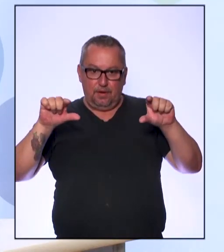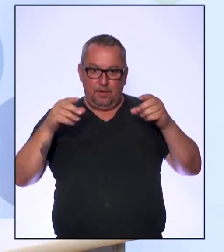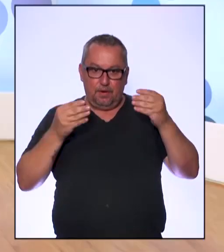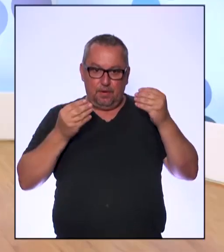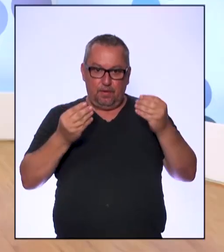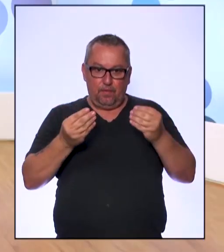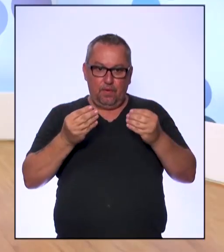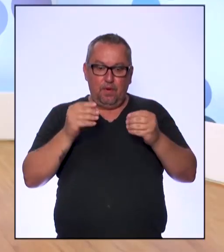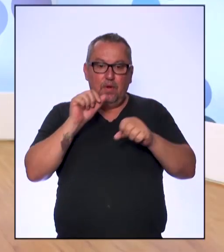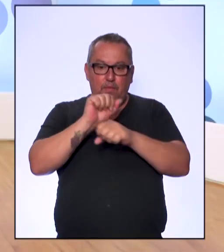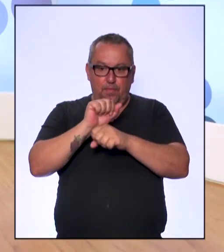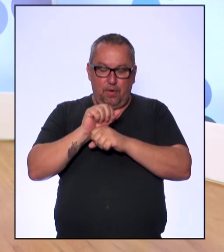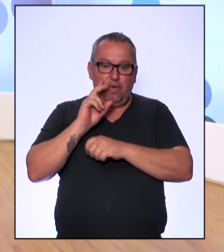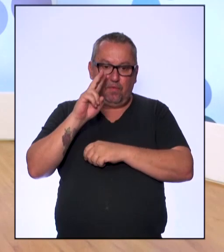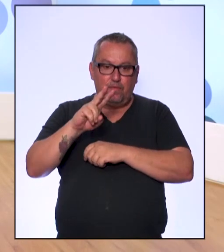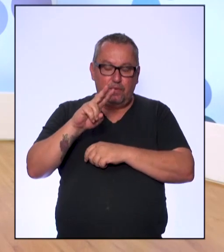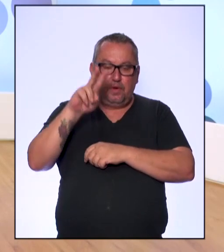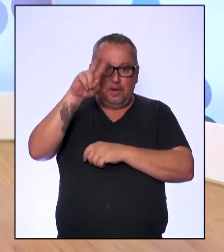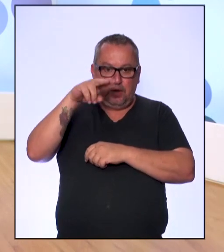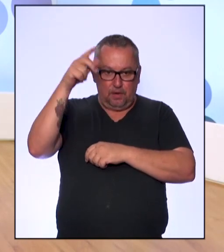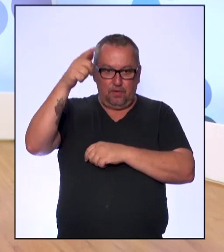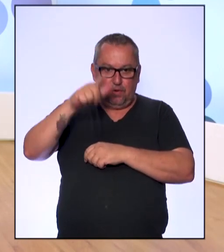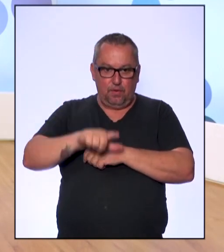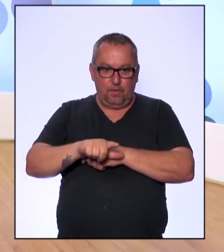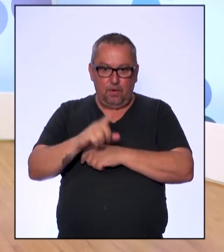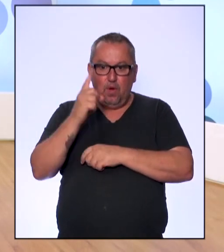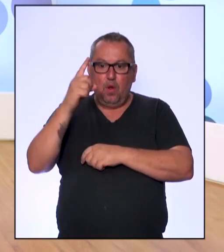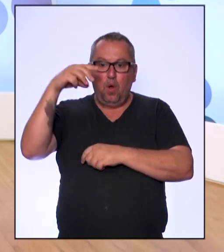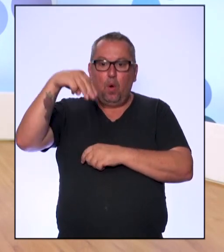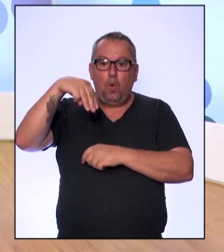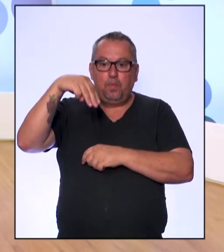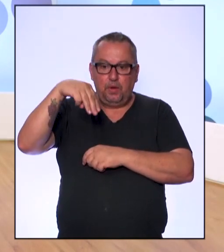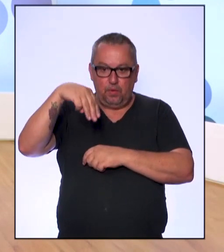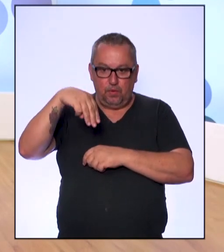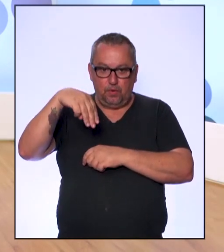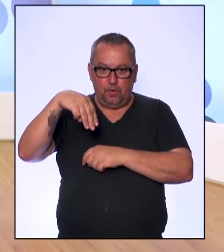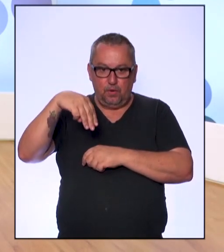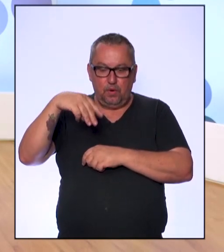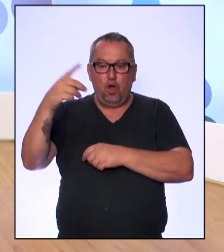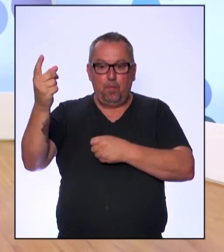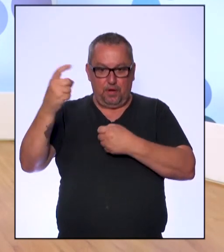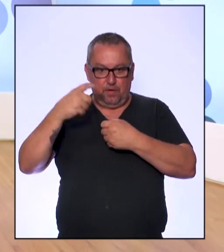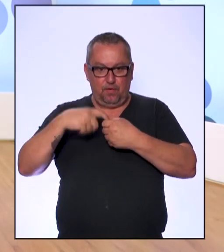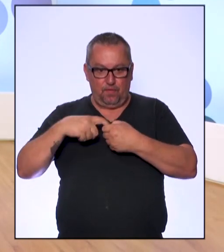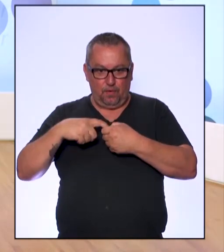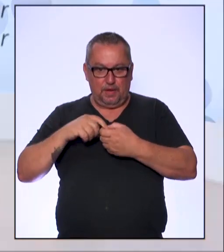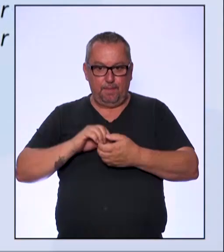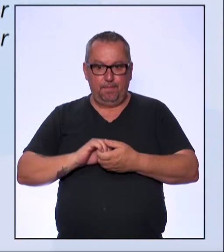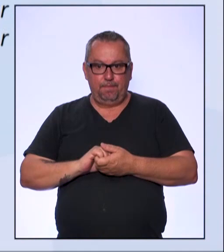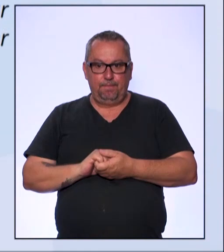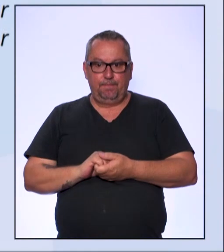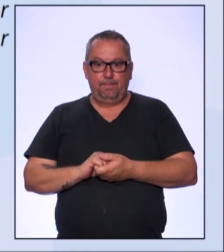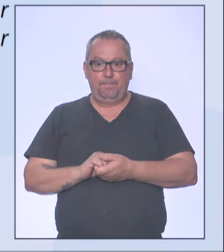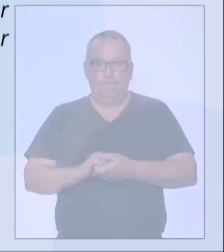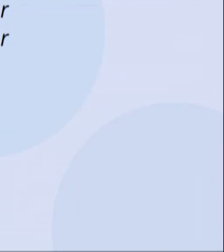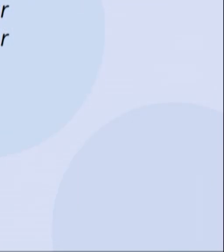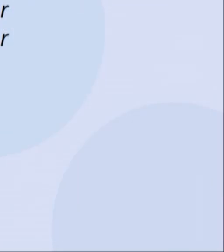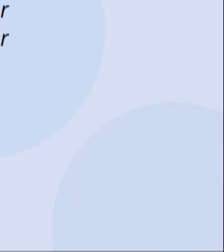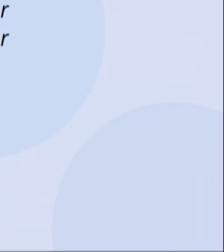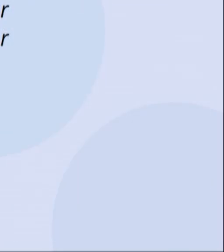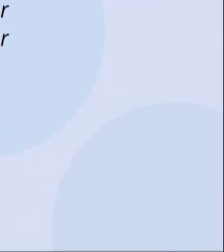o parágrafo para vocês lerem novamente. Um minutinho para essa questão.